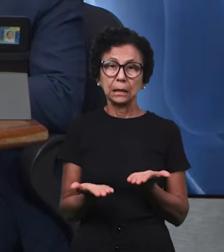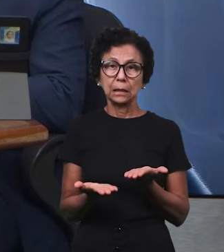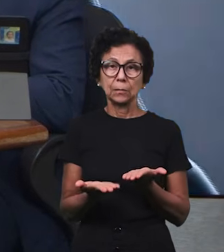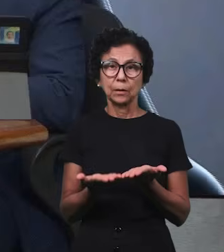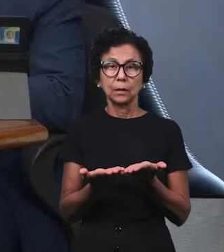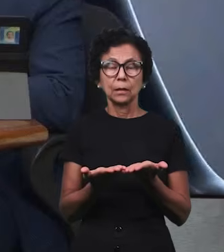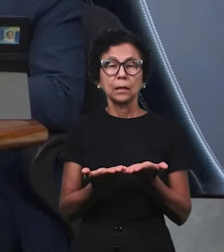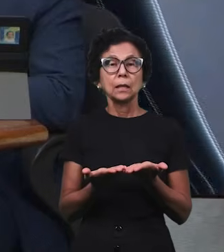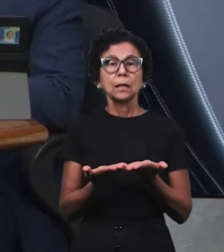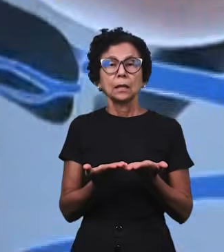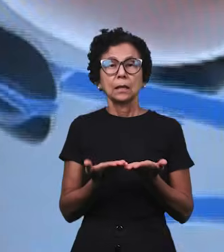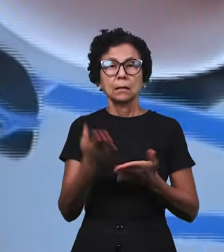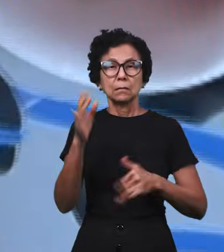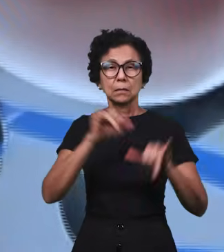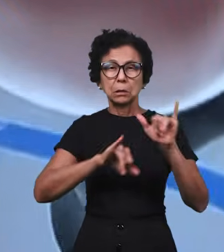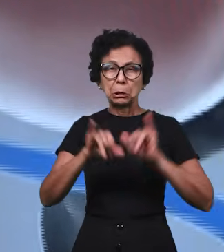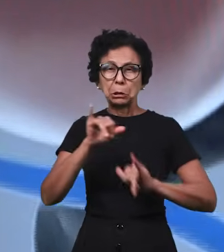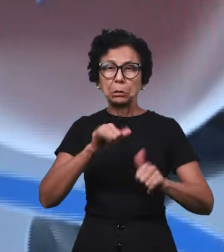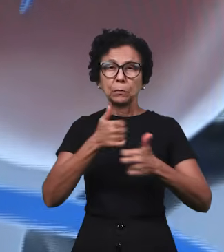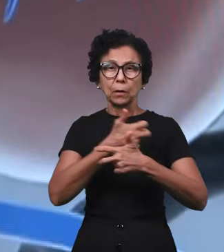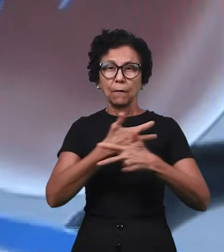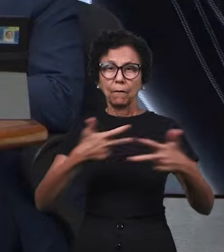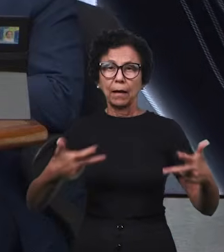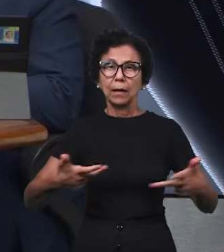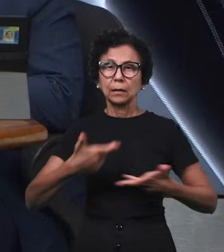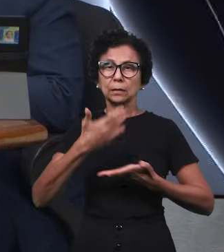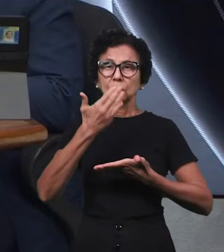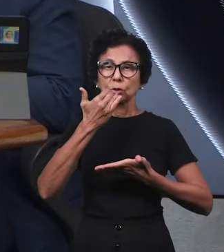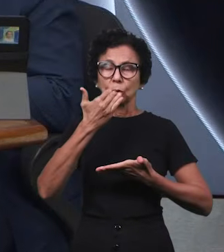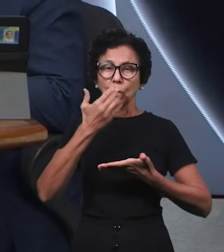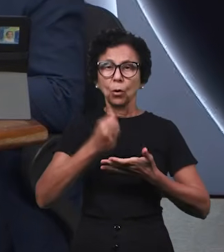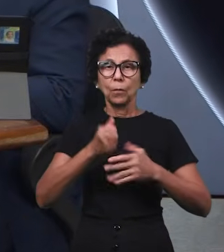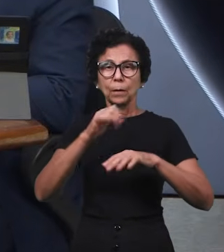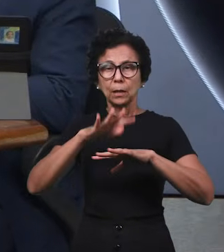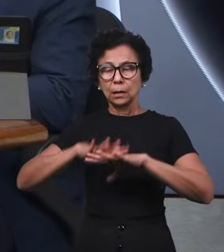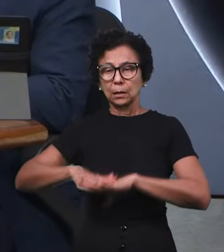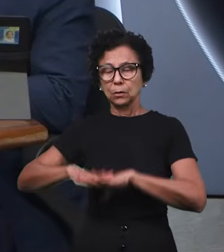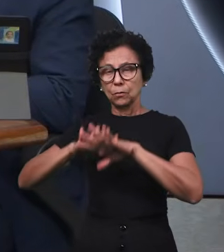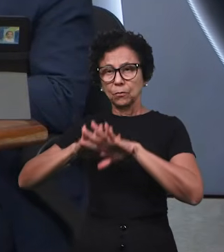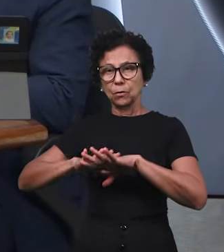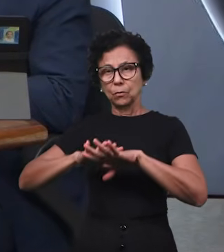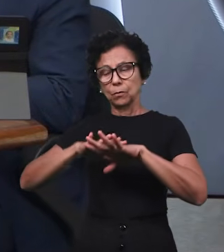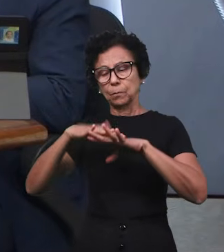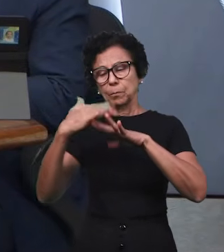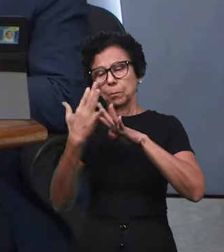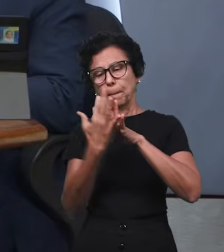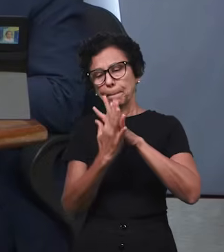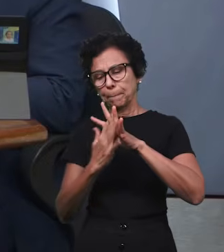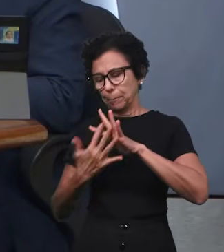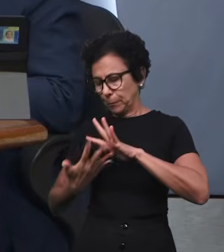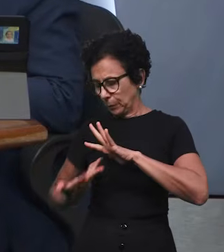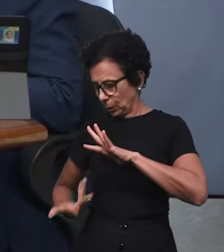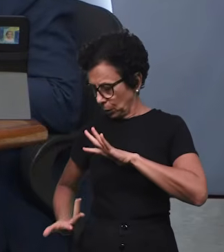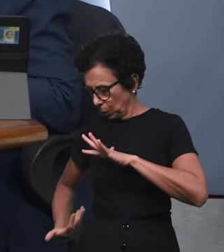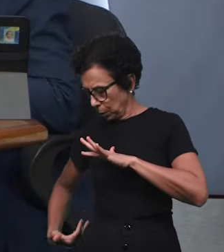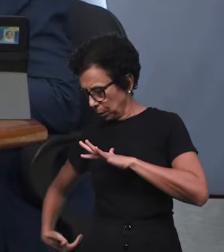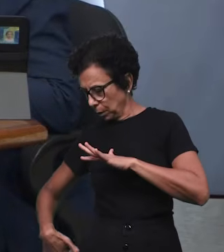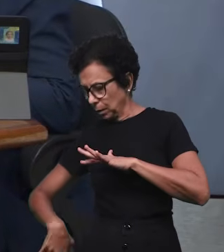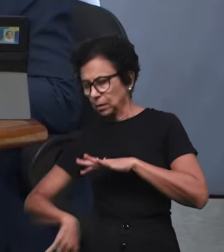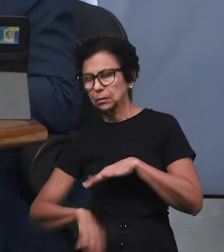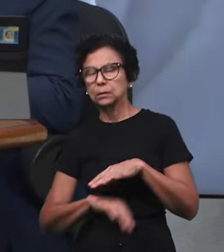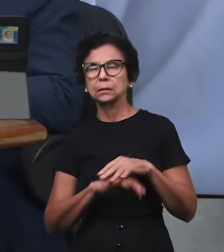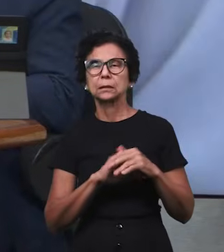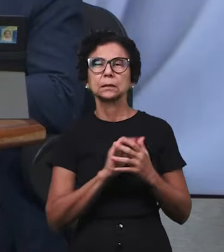filtração, né, dessas toxinas. Quando eu estudei a gente chamava de